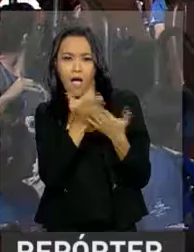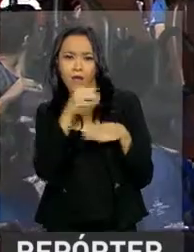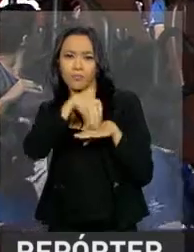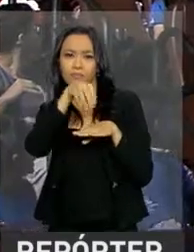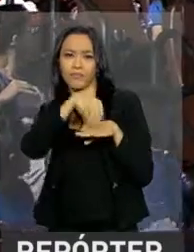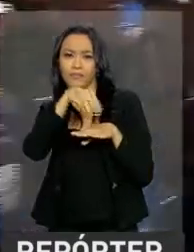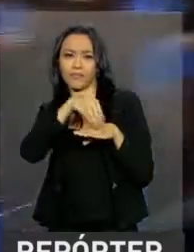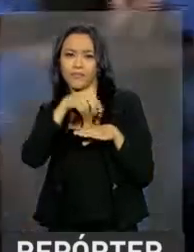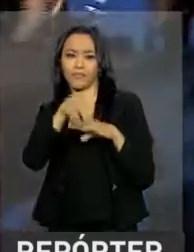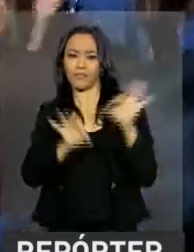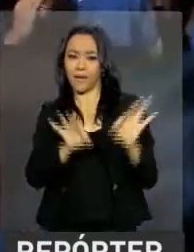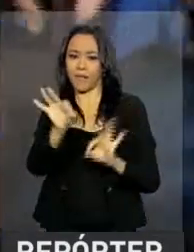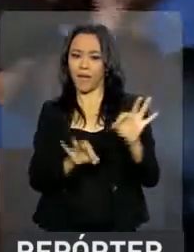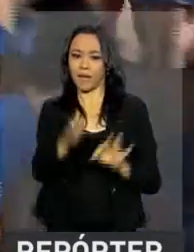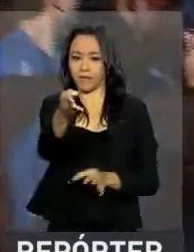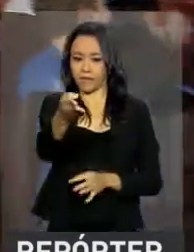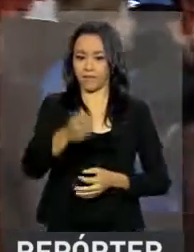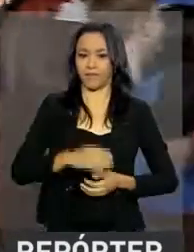Enem.